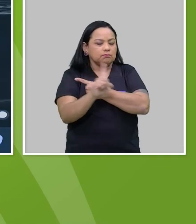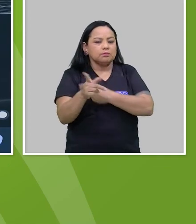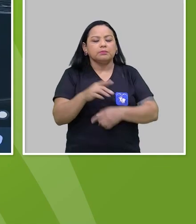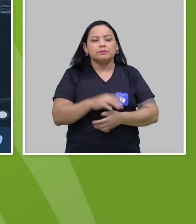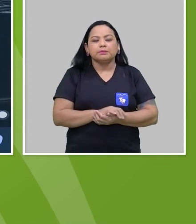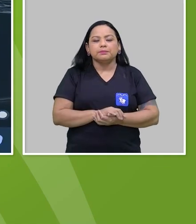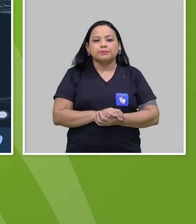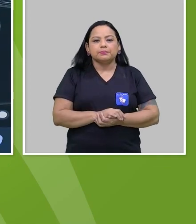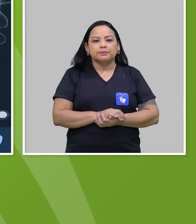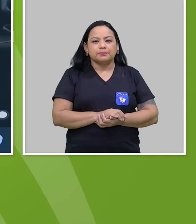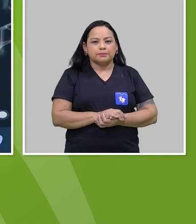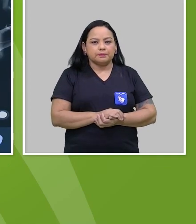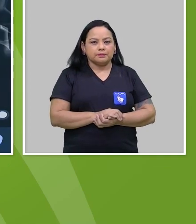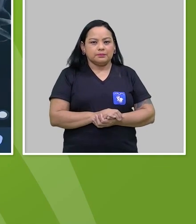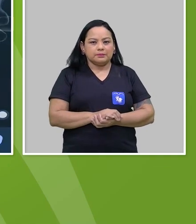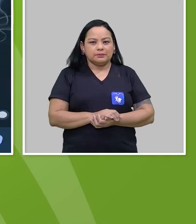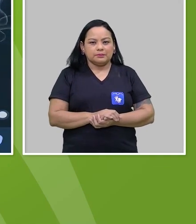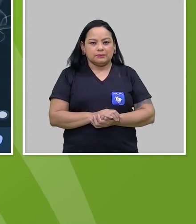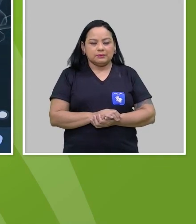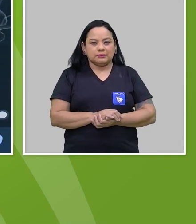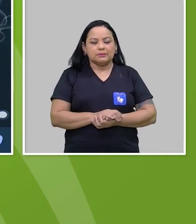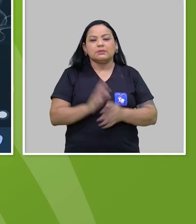observando aqui,